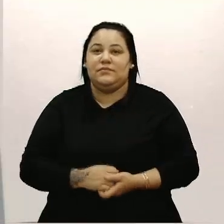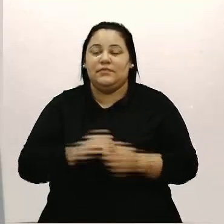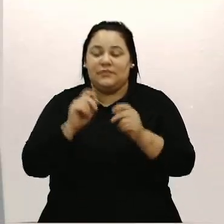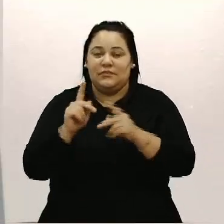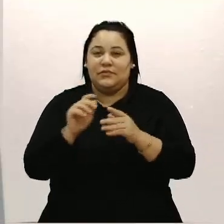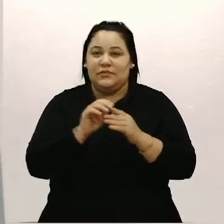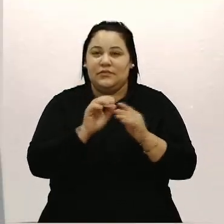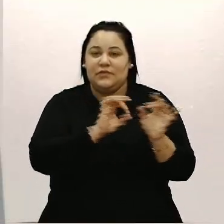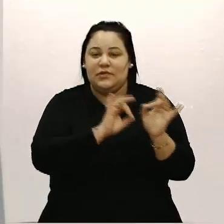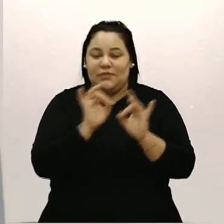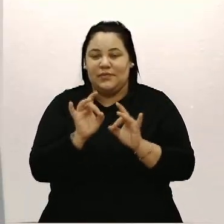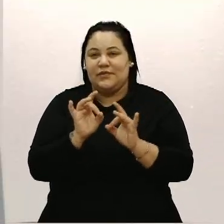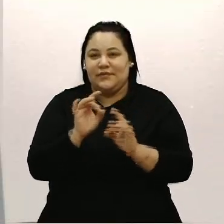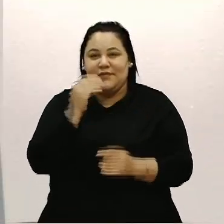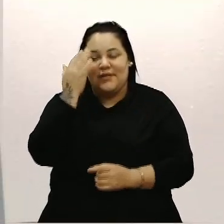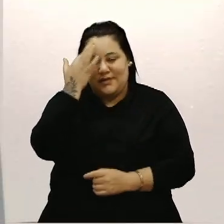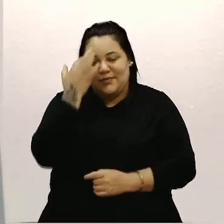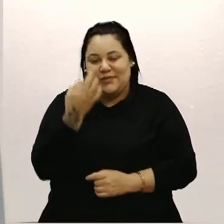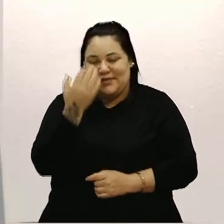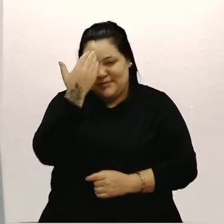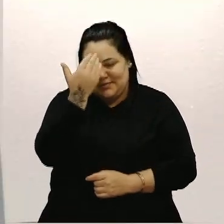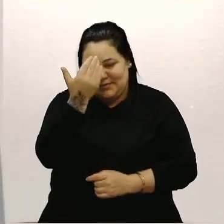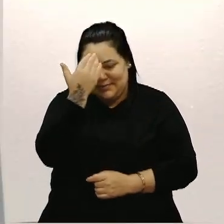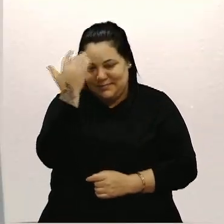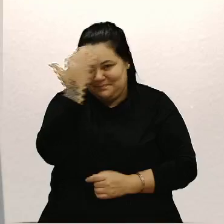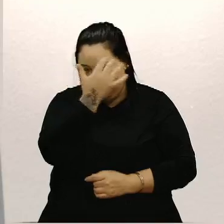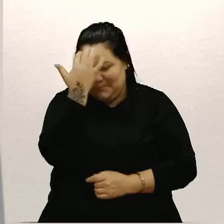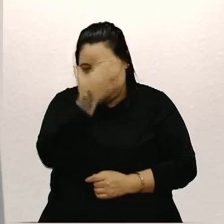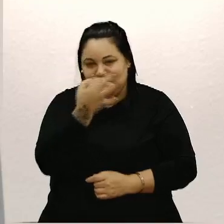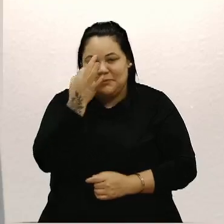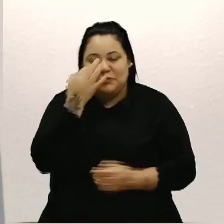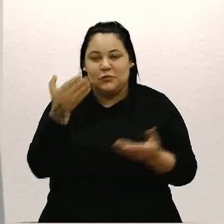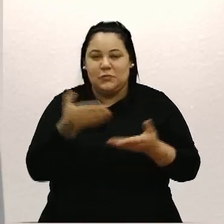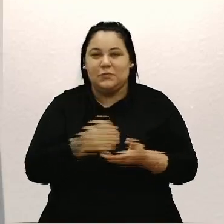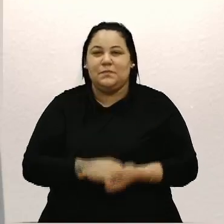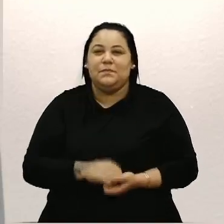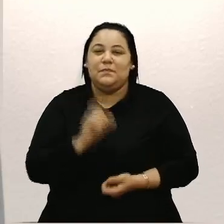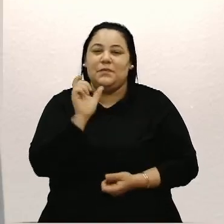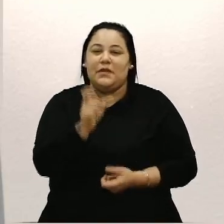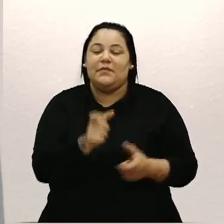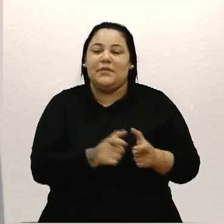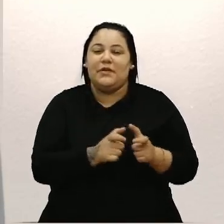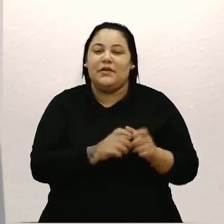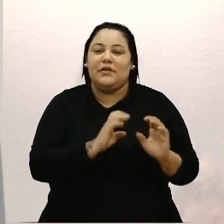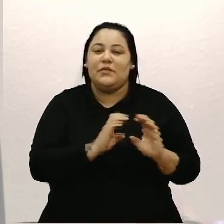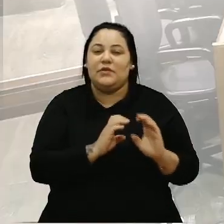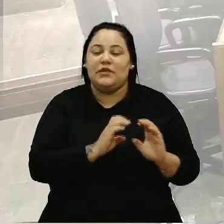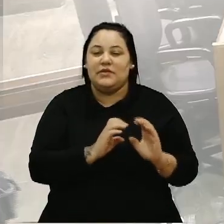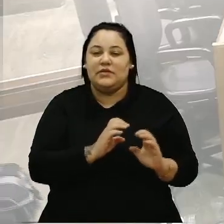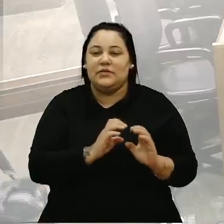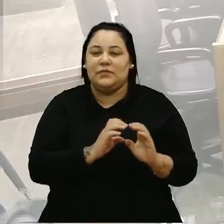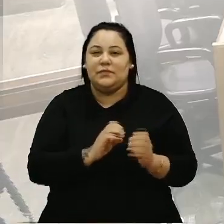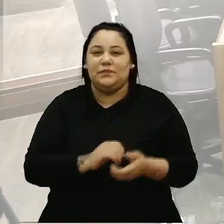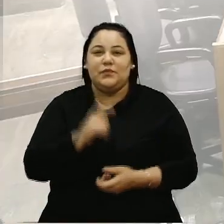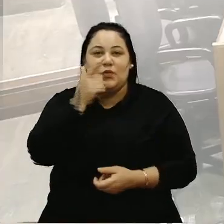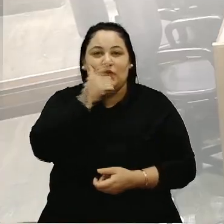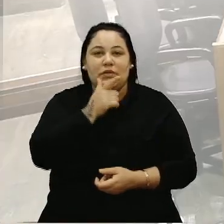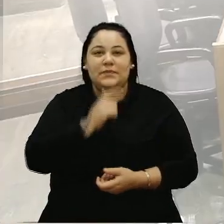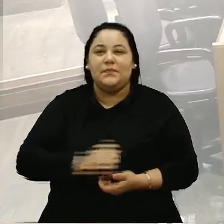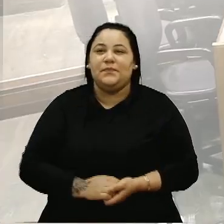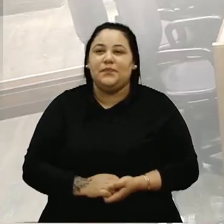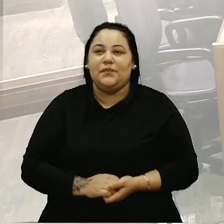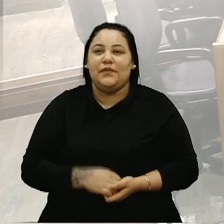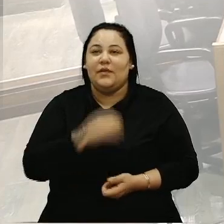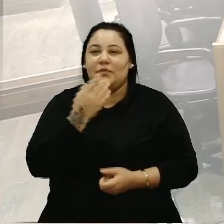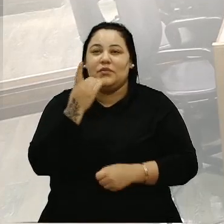mas agradecemos muito a presença do prefeito Adiló de Domênico. Com a palavra nas pequenas comunicações, vereador Lucas Carenhato. Bom